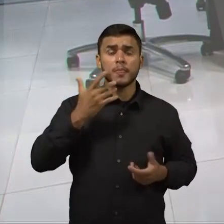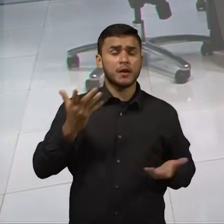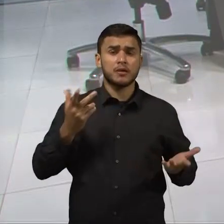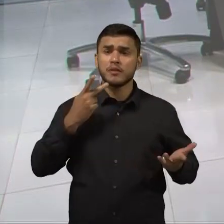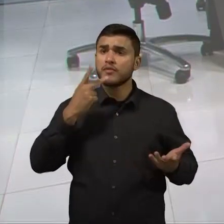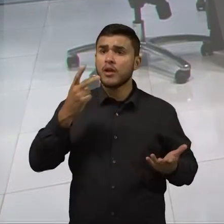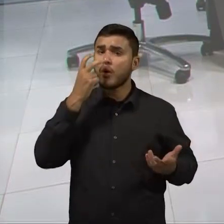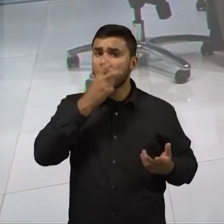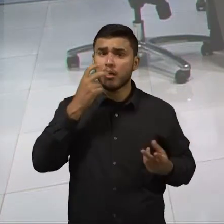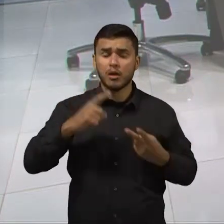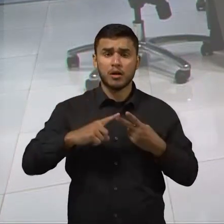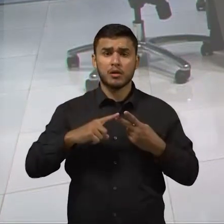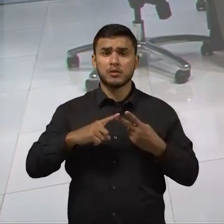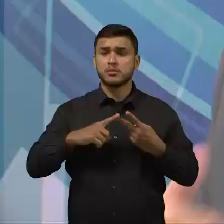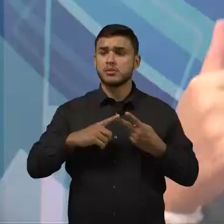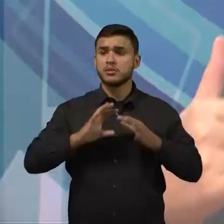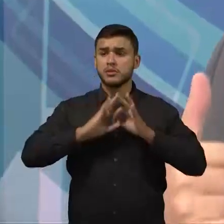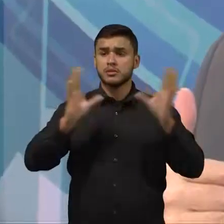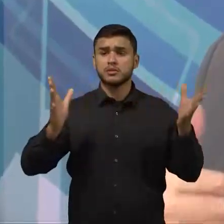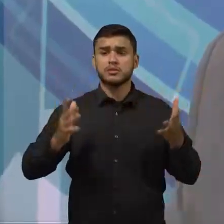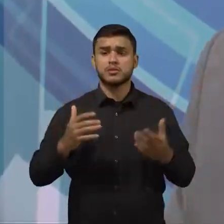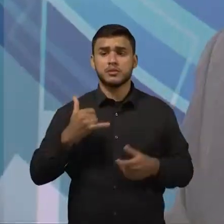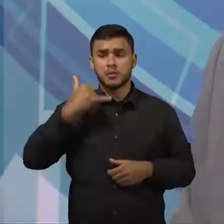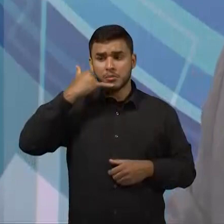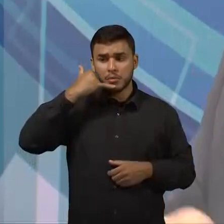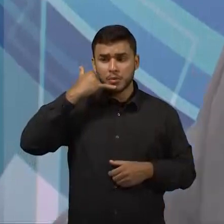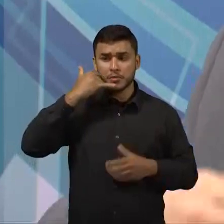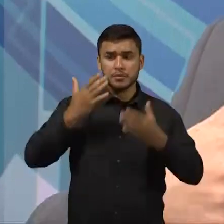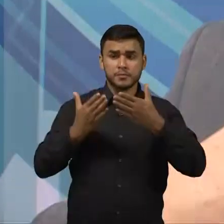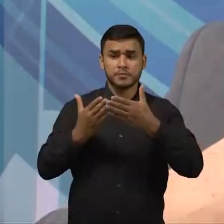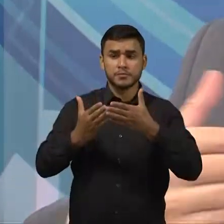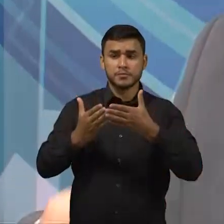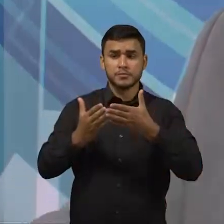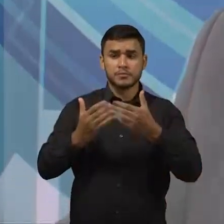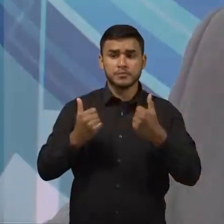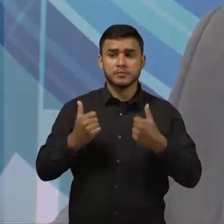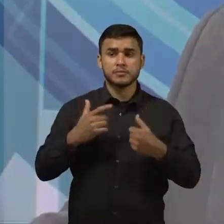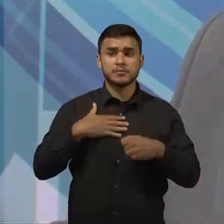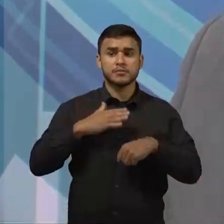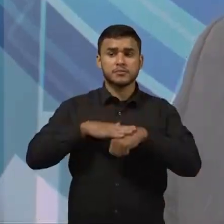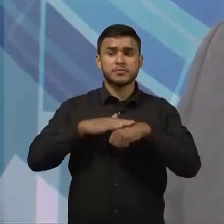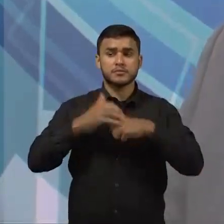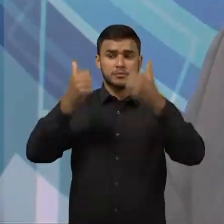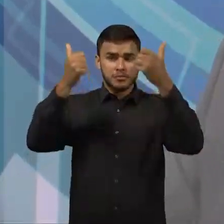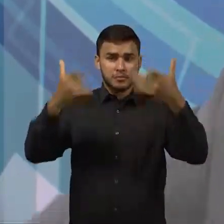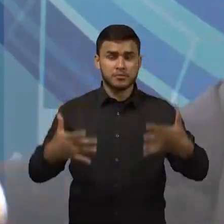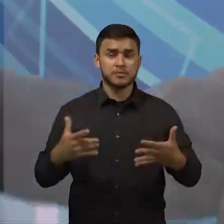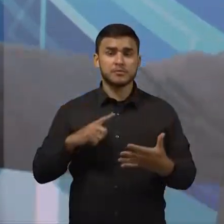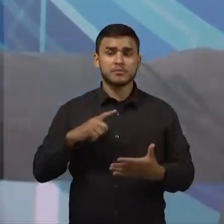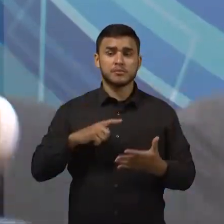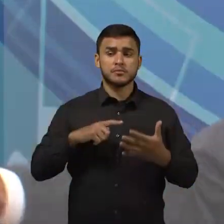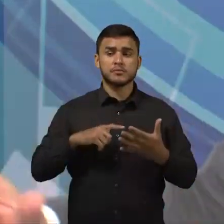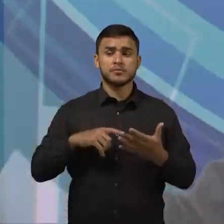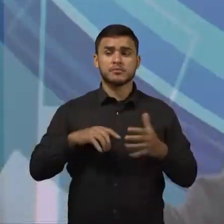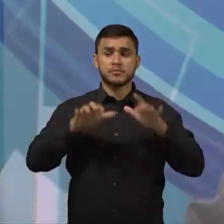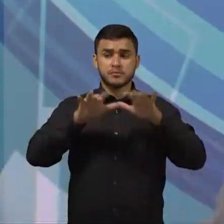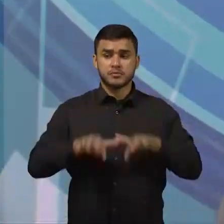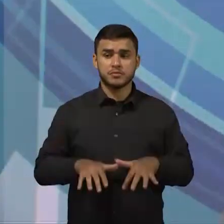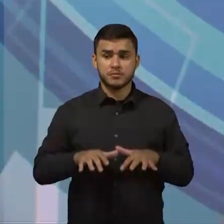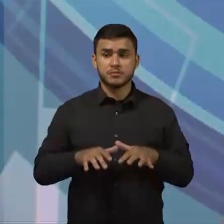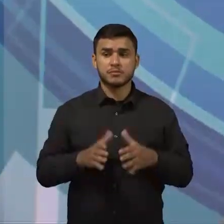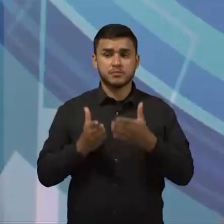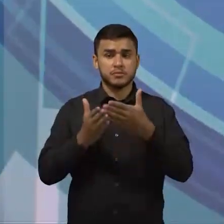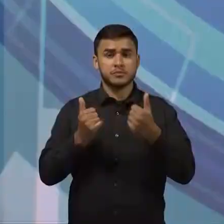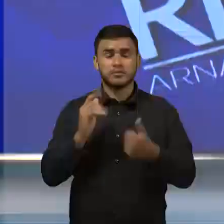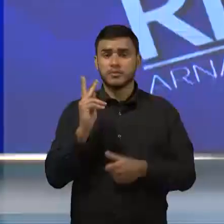por telefone a juiz, em comarca do interior, dizer: doutor, por favor, o senhor reduza as minhas palavras aí ao termo escrito, que eu estou já chegando, estou lhe fazendo